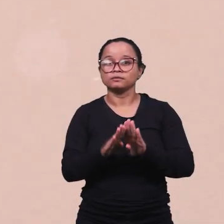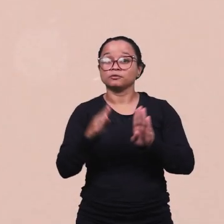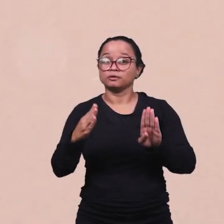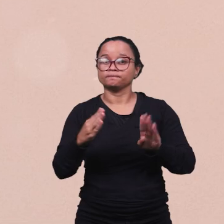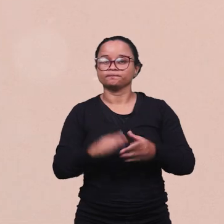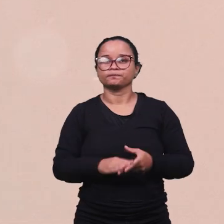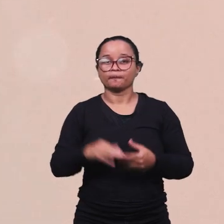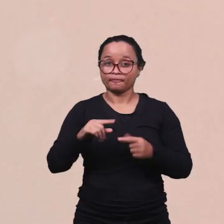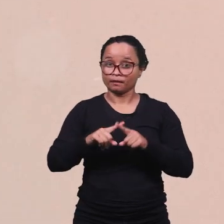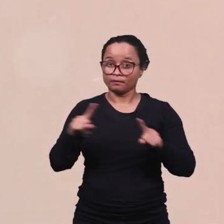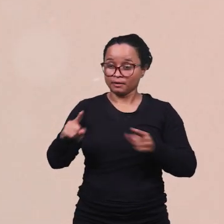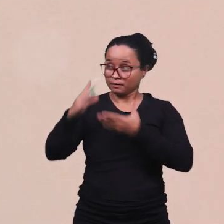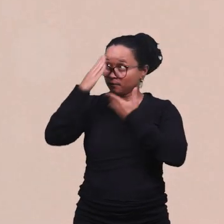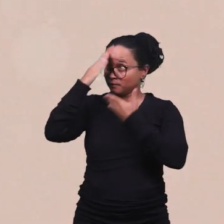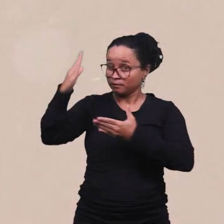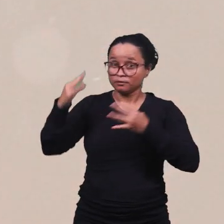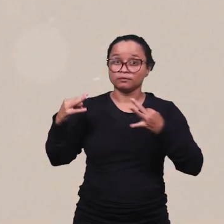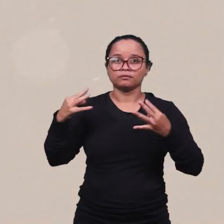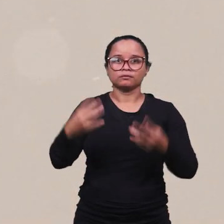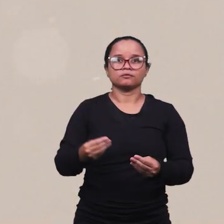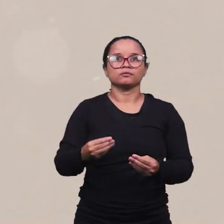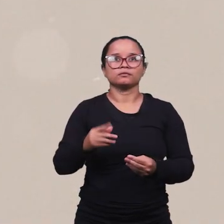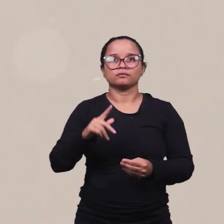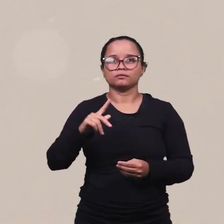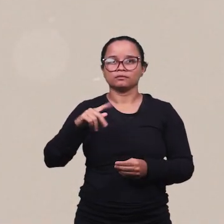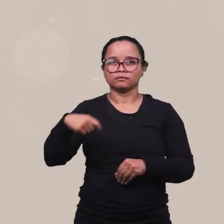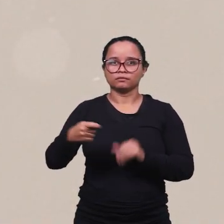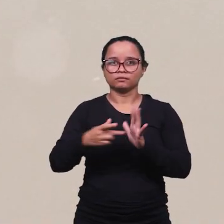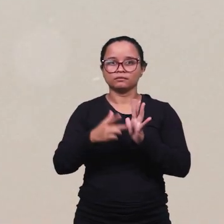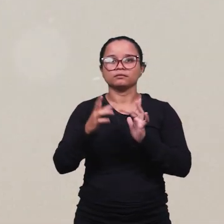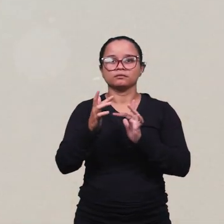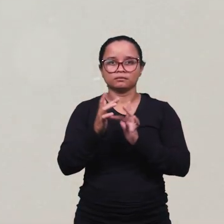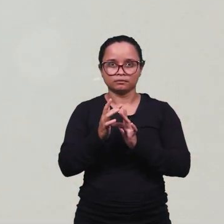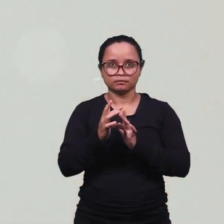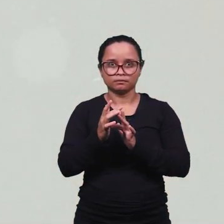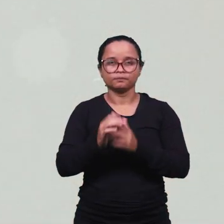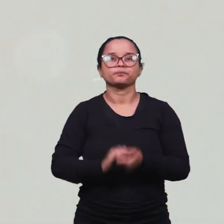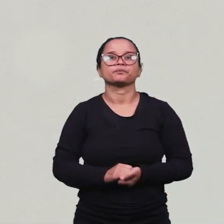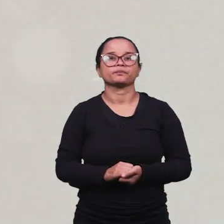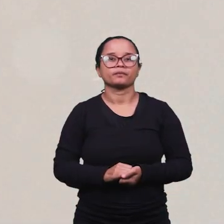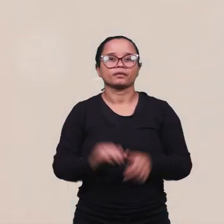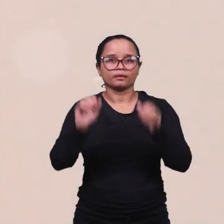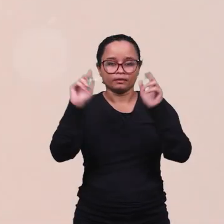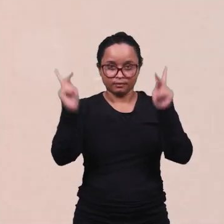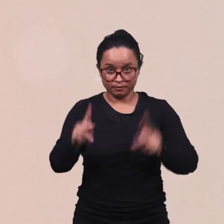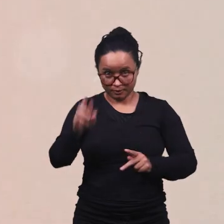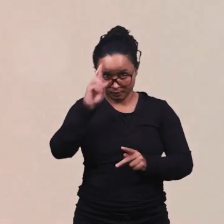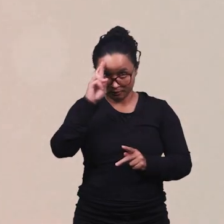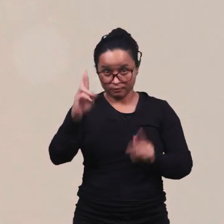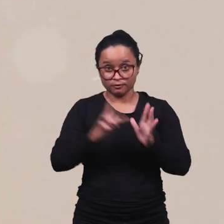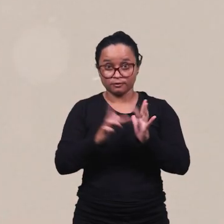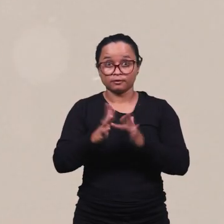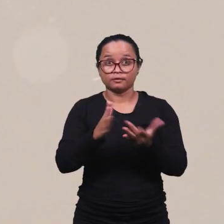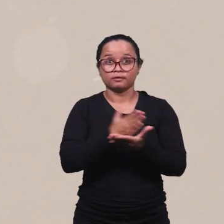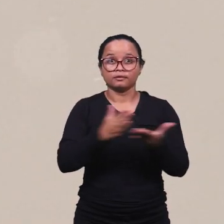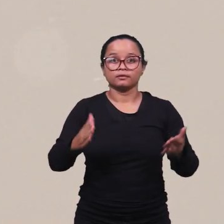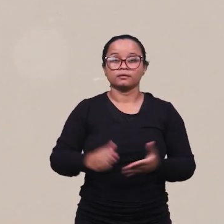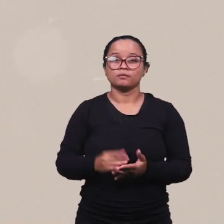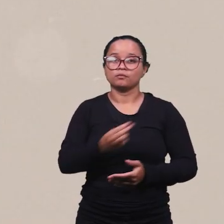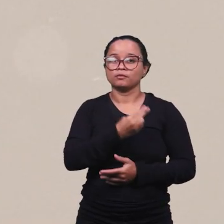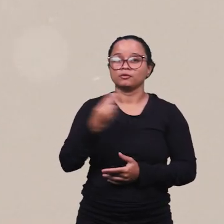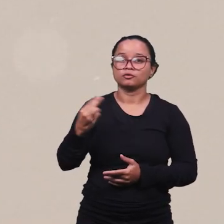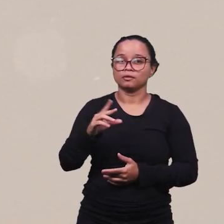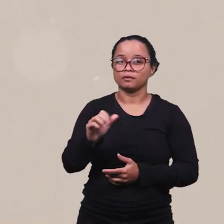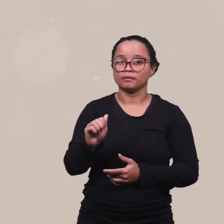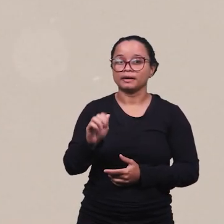Mas agradeço por tudo. Em nome do Senhor Jesus. A paz do Senhor Jesus. Meu nome